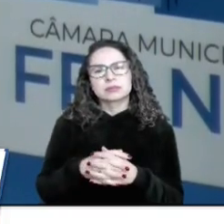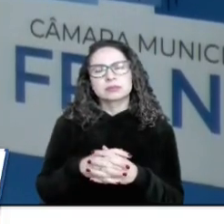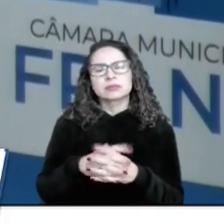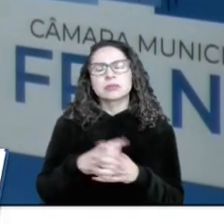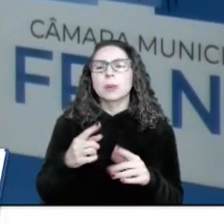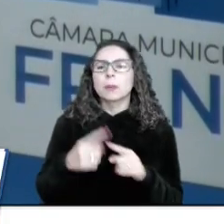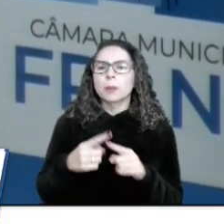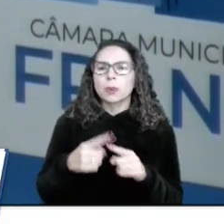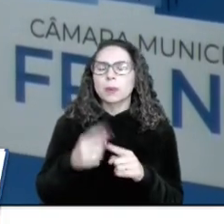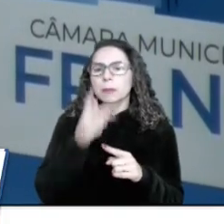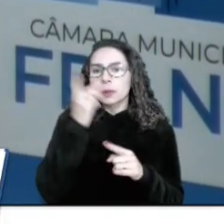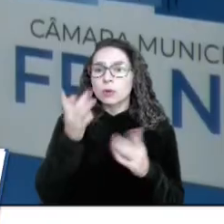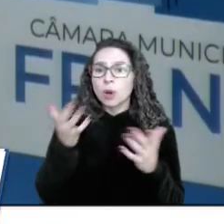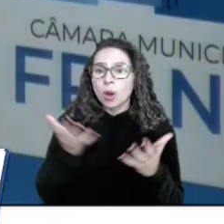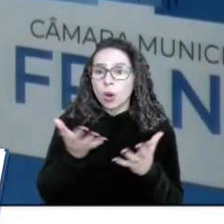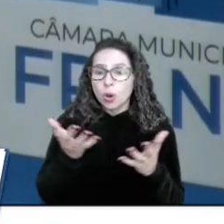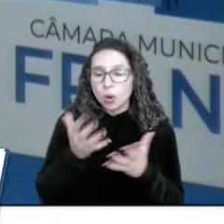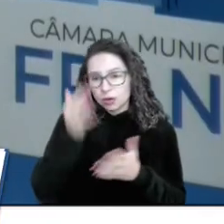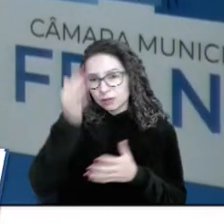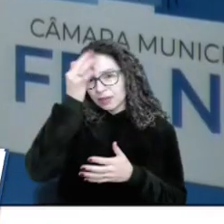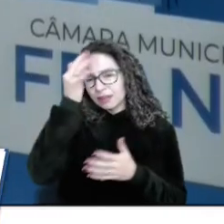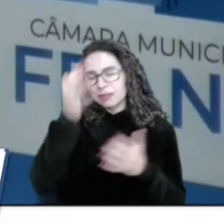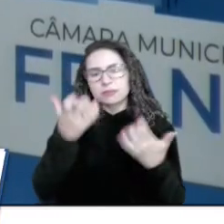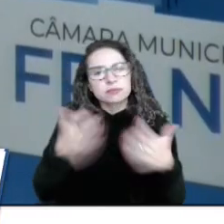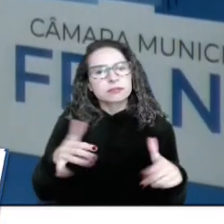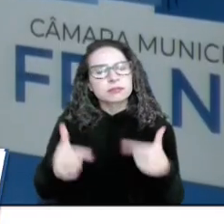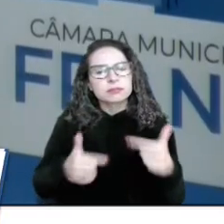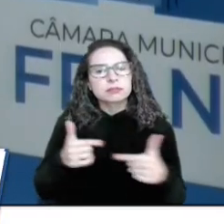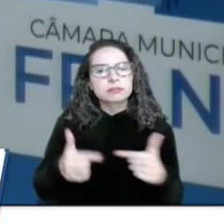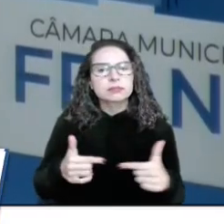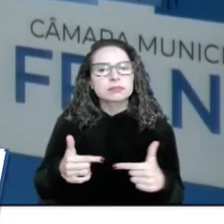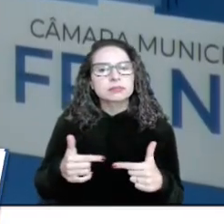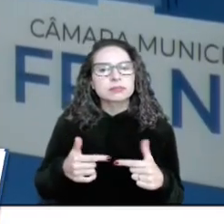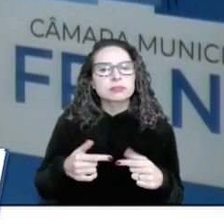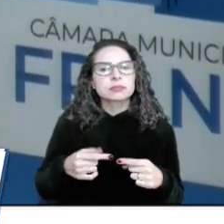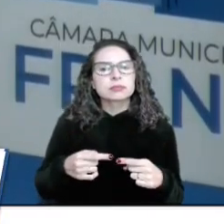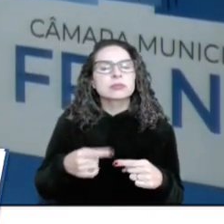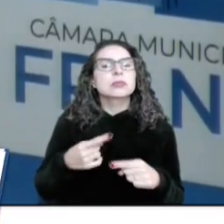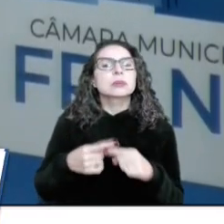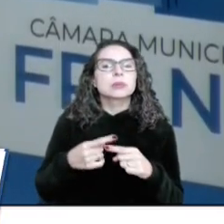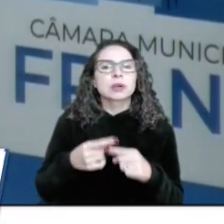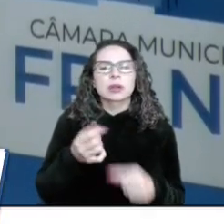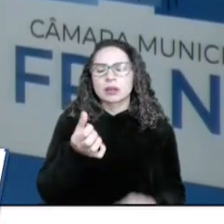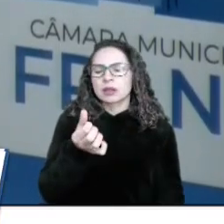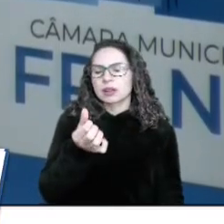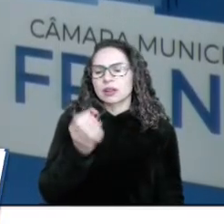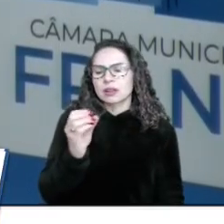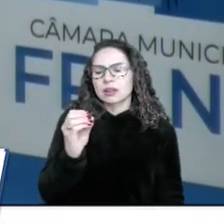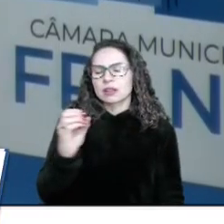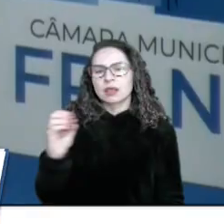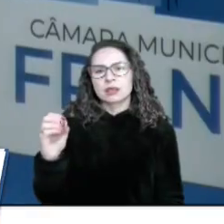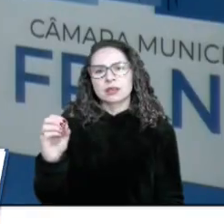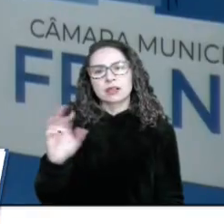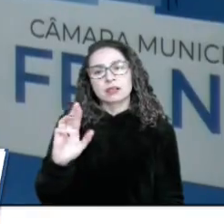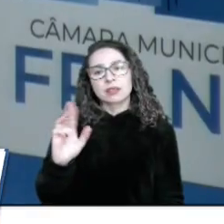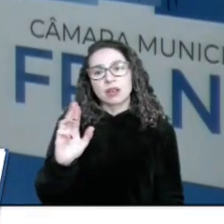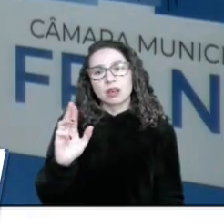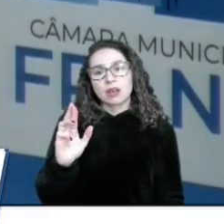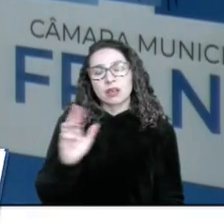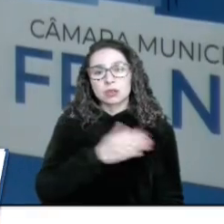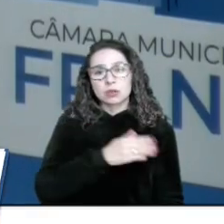meu caro Fran Sérgio, não querem trabalhar? Por causa de R$600, que no governo Bolsonaro,